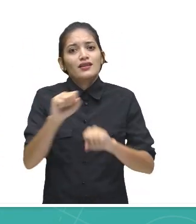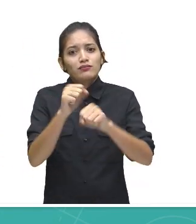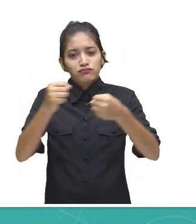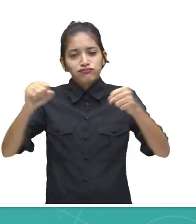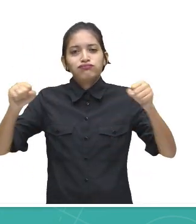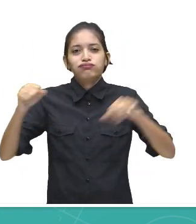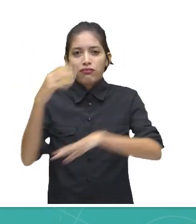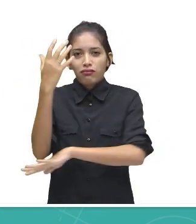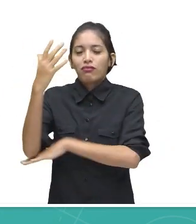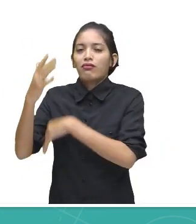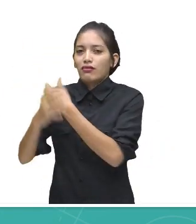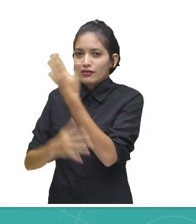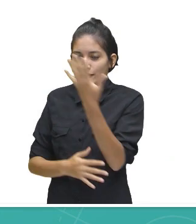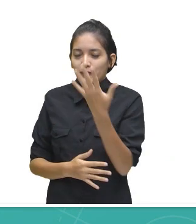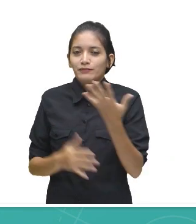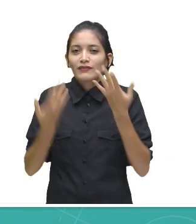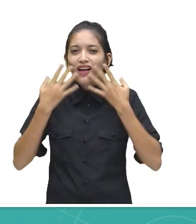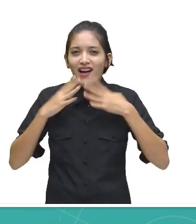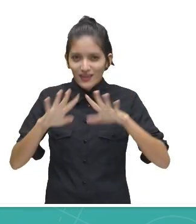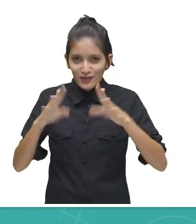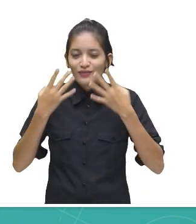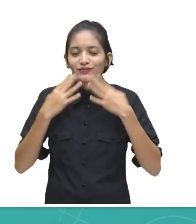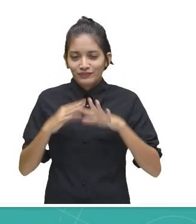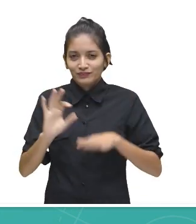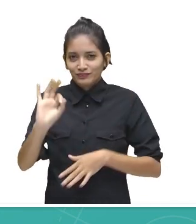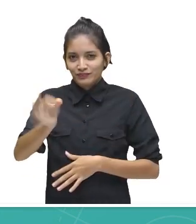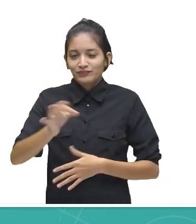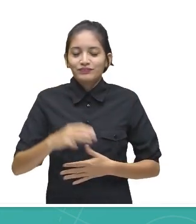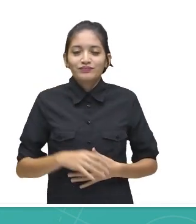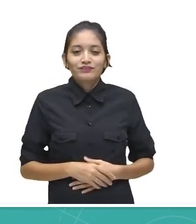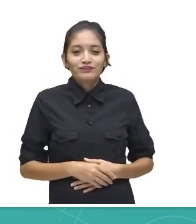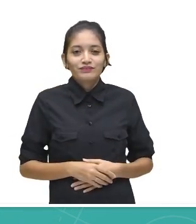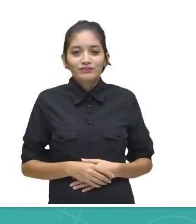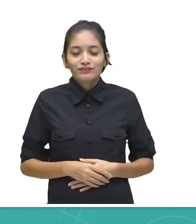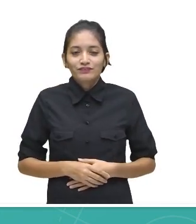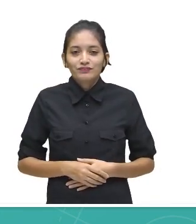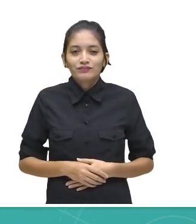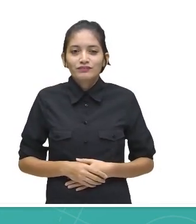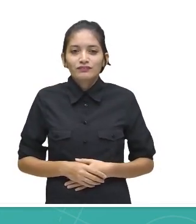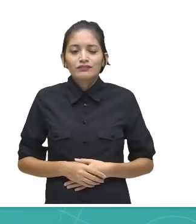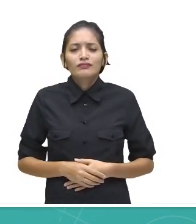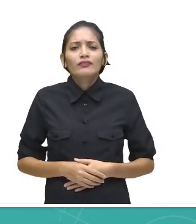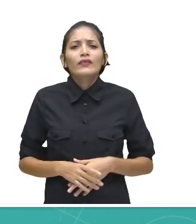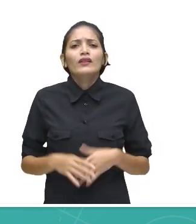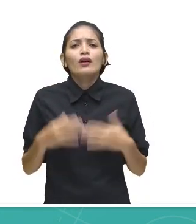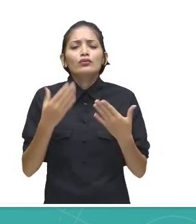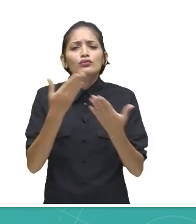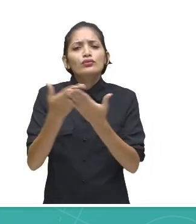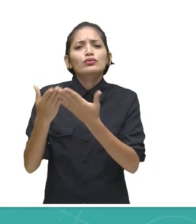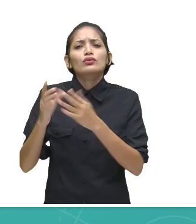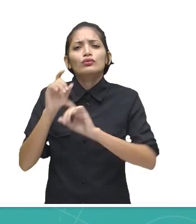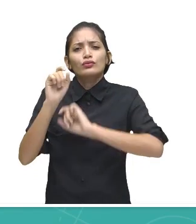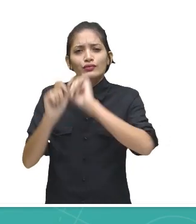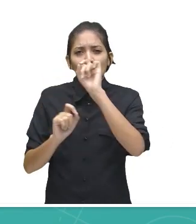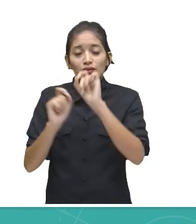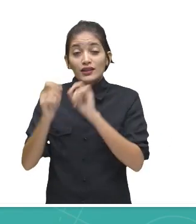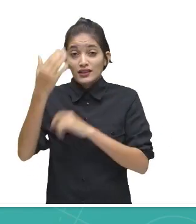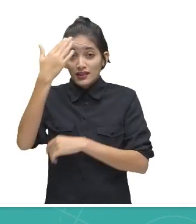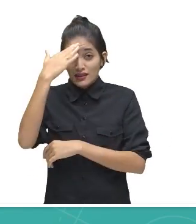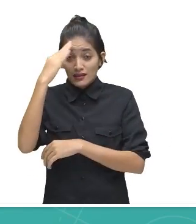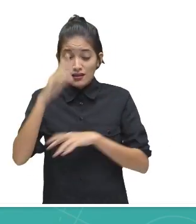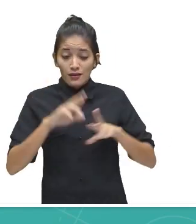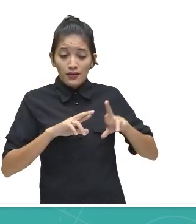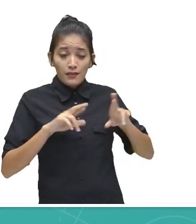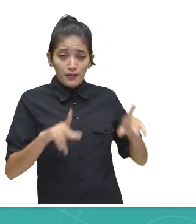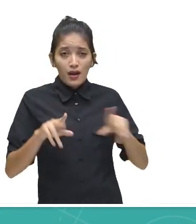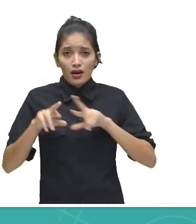grandes regiões naturais, certo? Pessoal, o que a gente vai fazer na aula de hoje? Entender, quais são as